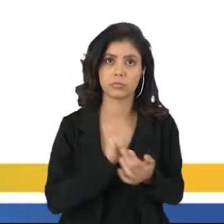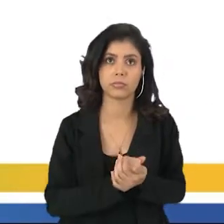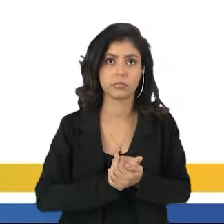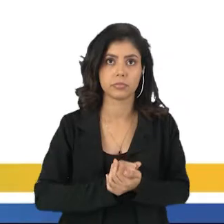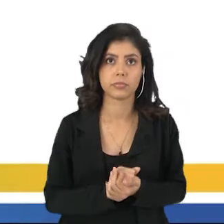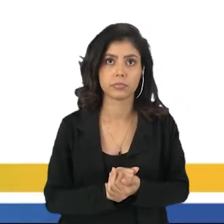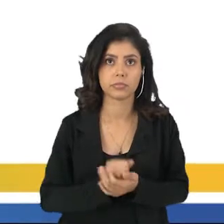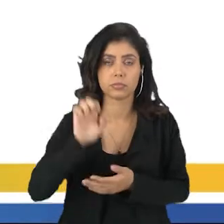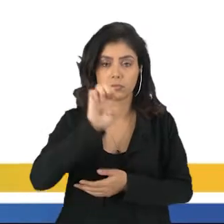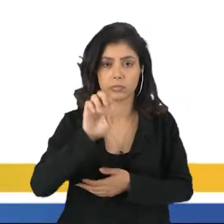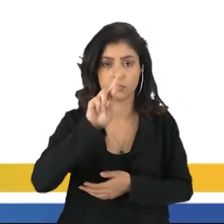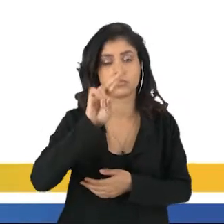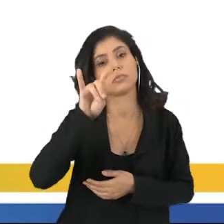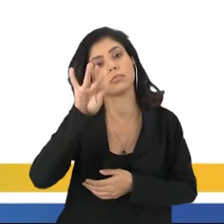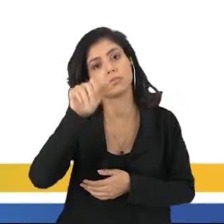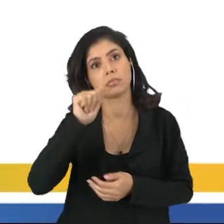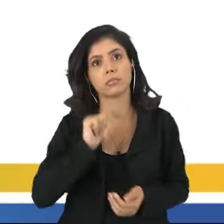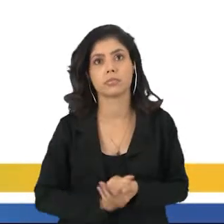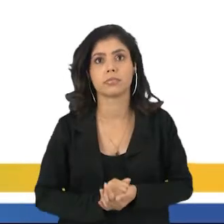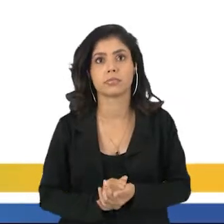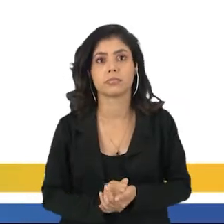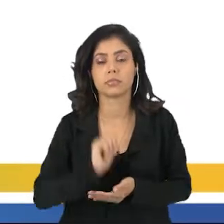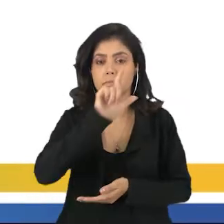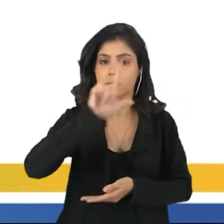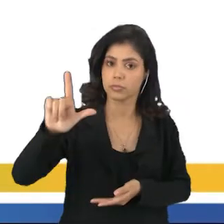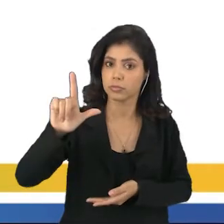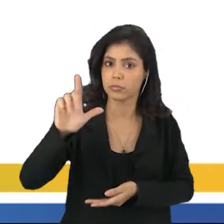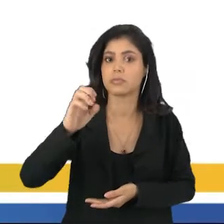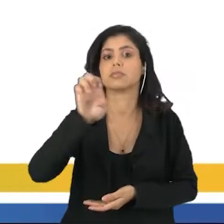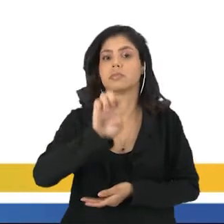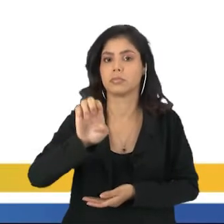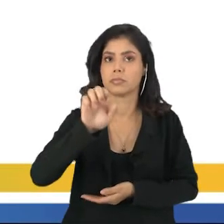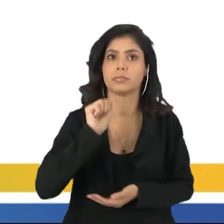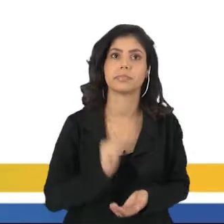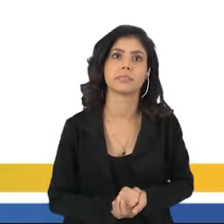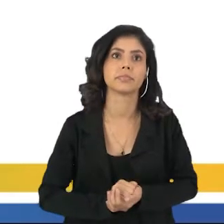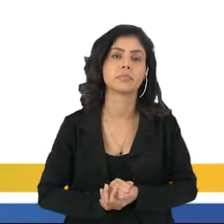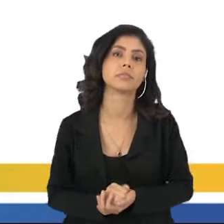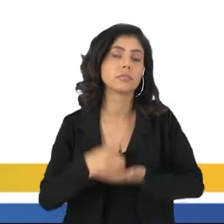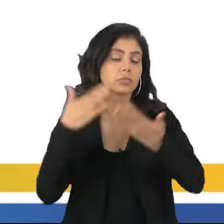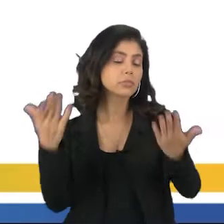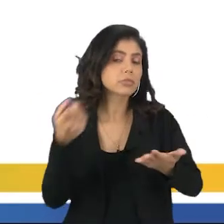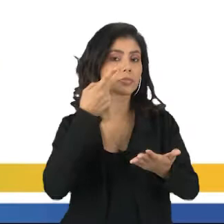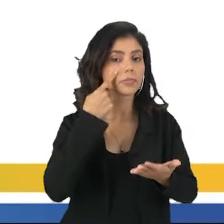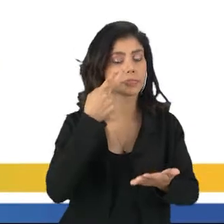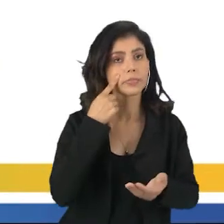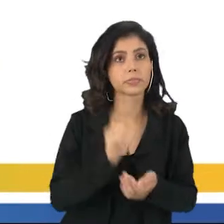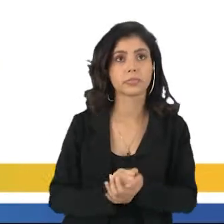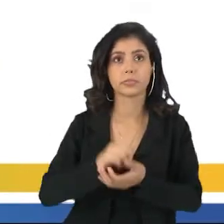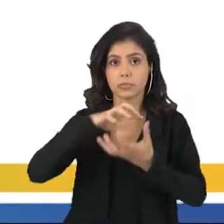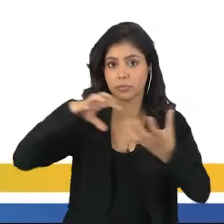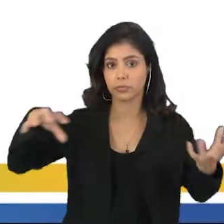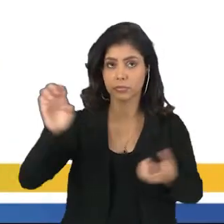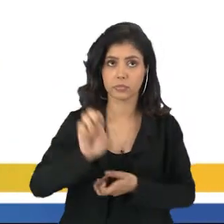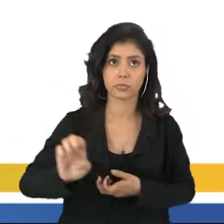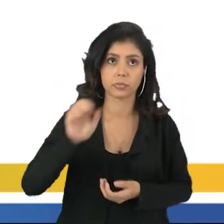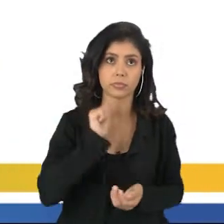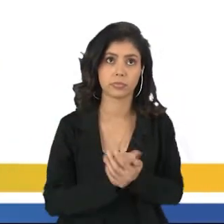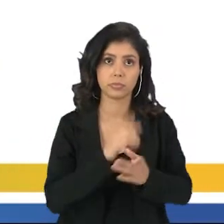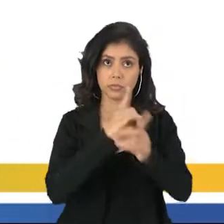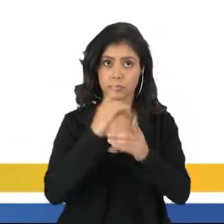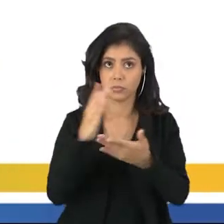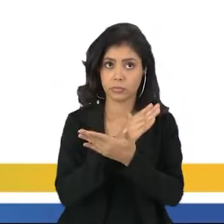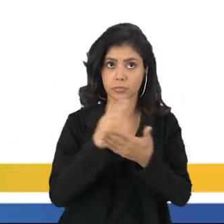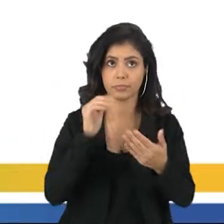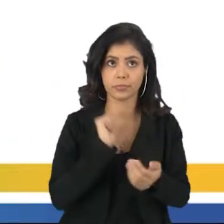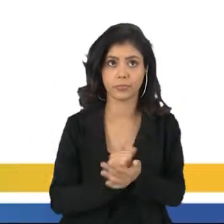chamada Europa Oriental ou leste europeu. E aí, no continente europeu, encontram-se alguns dos